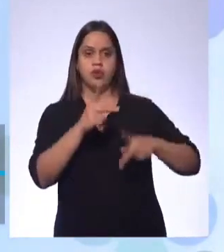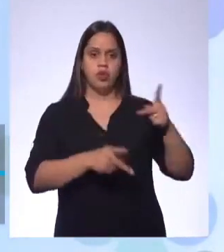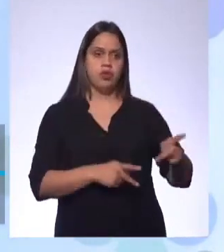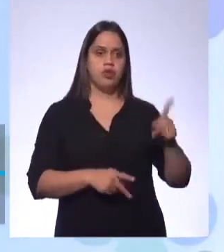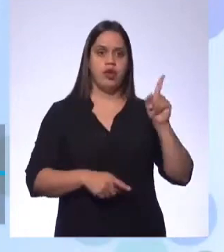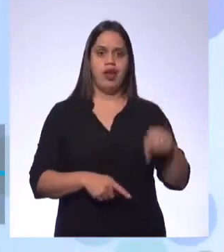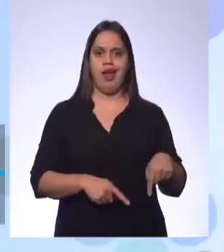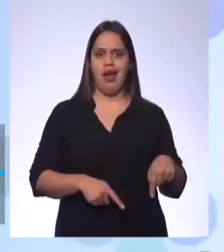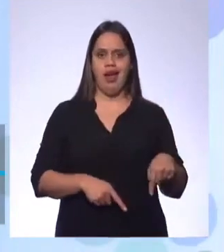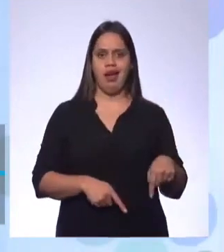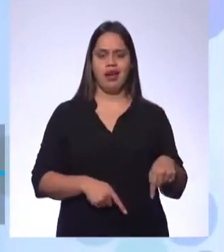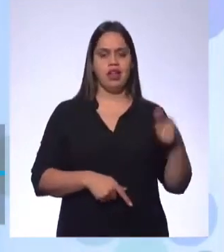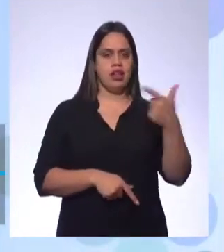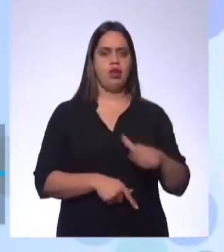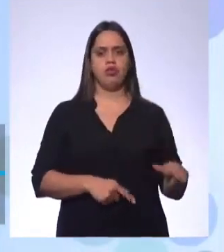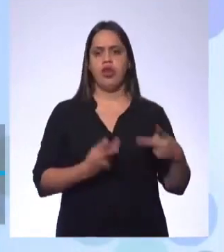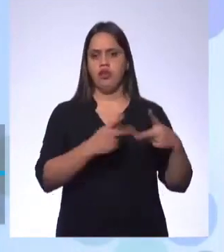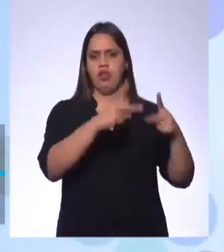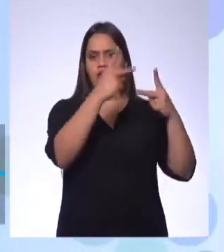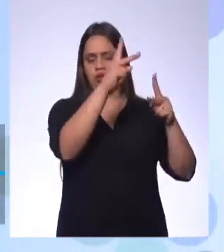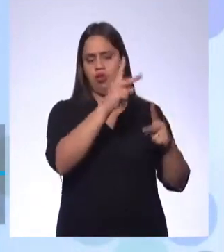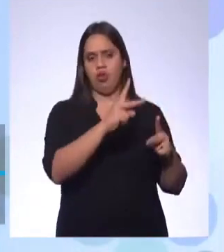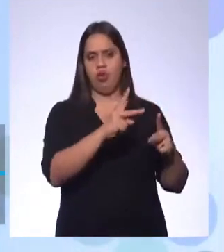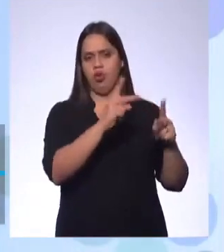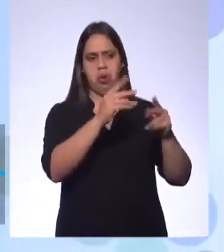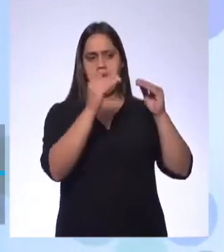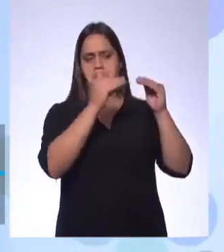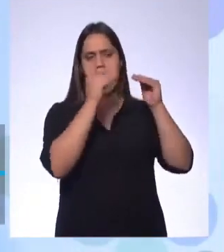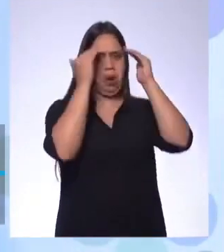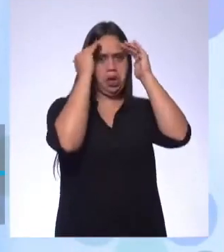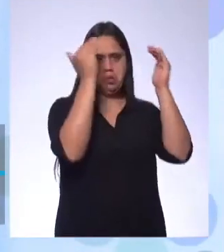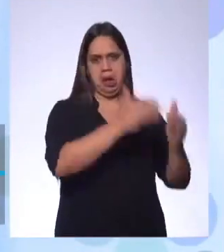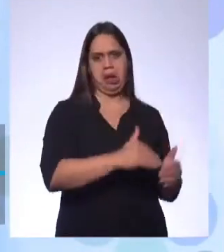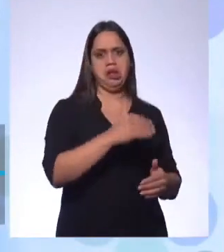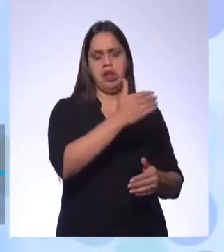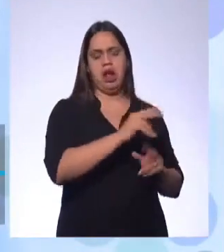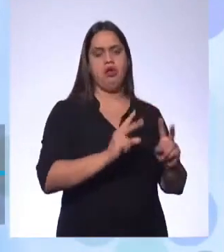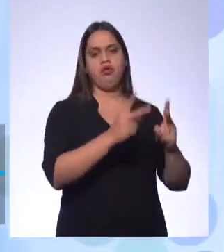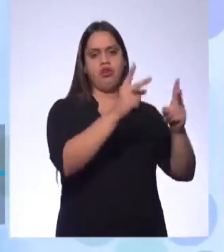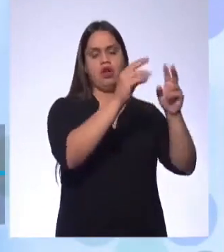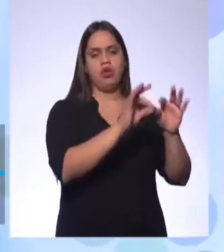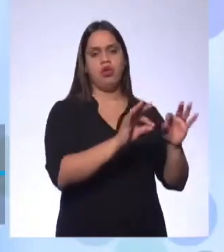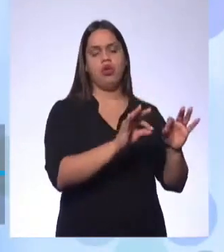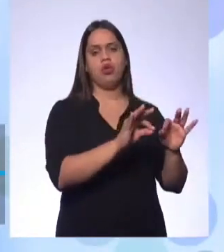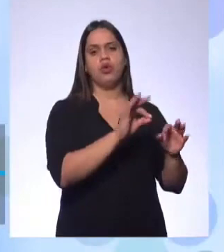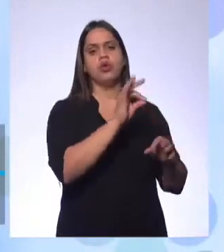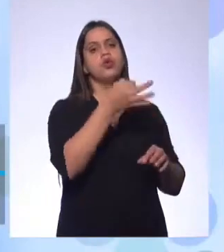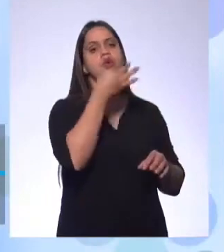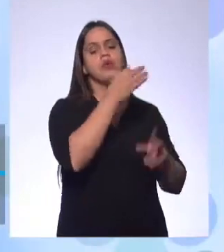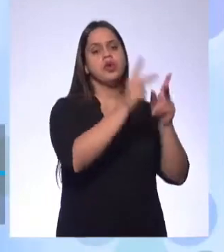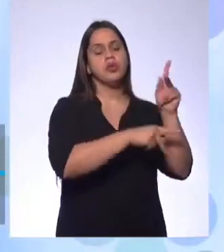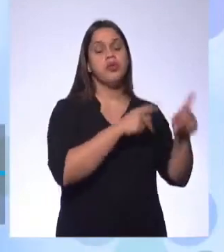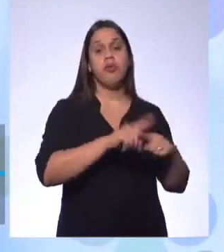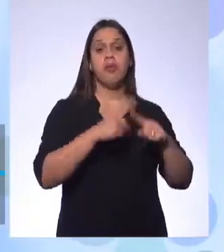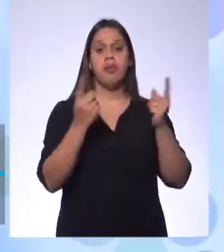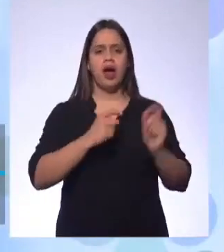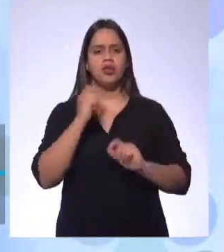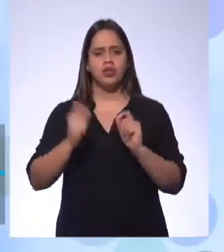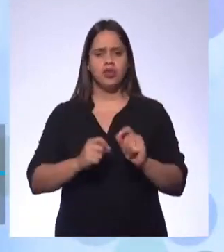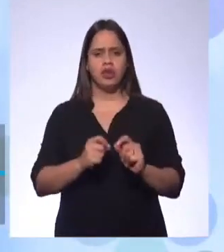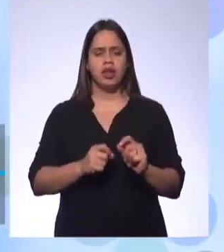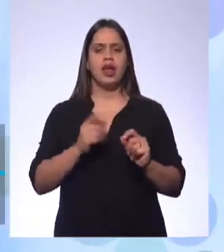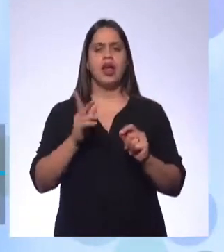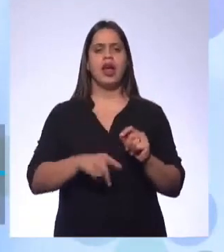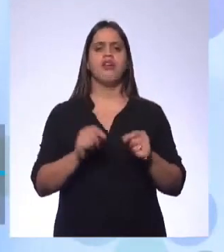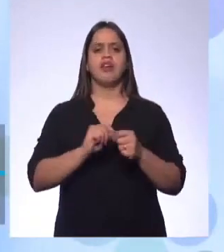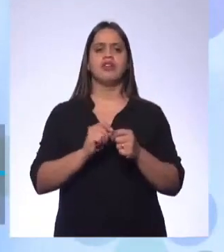é desvalorizar os conhecimentos do senso comum, mas é construir uma dimensão, a